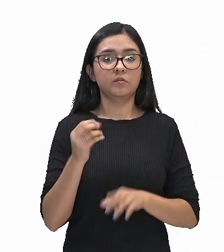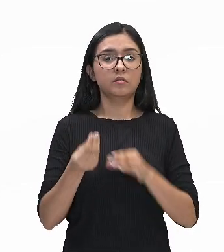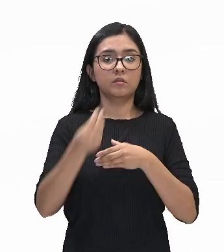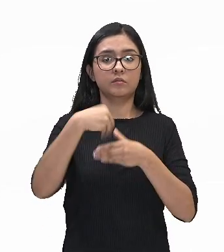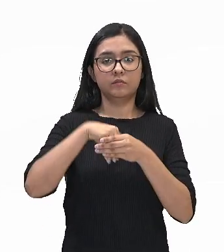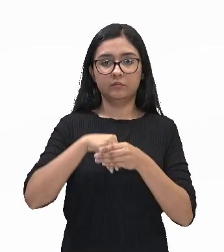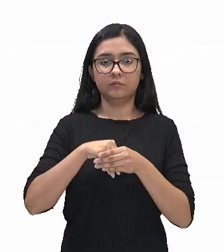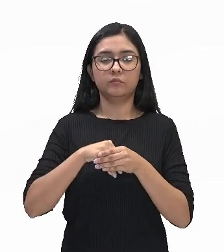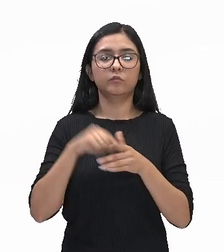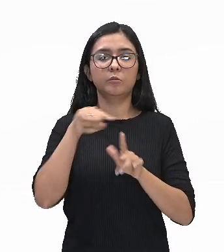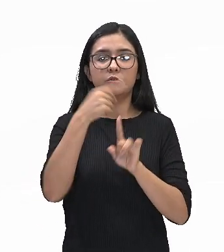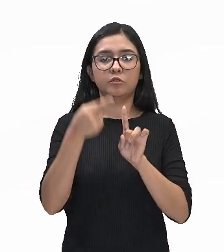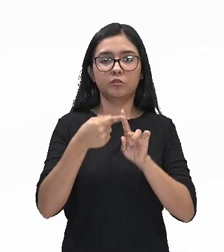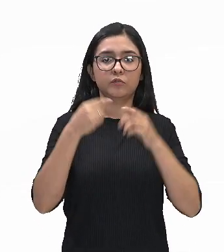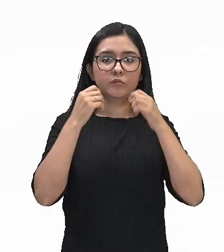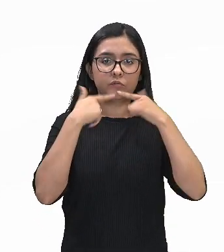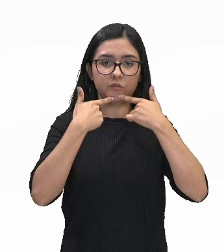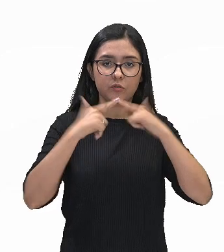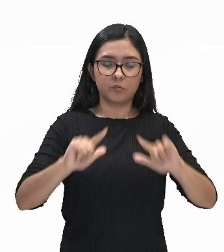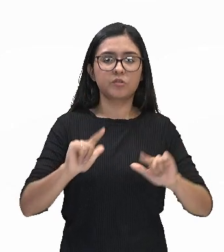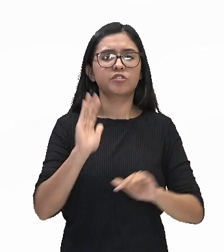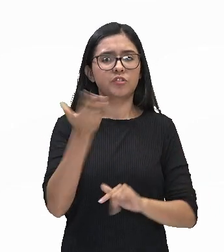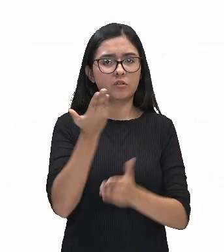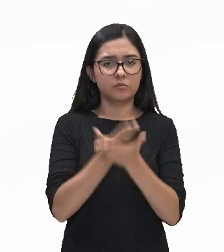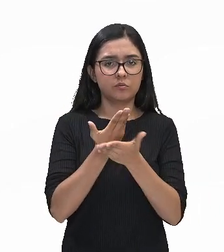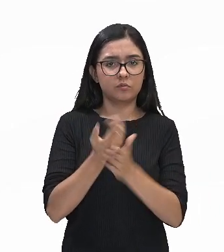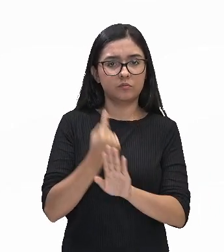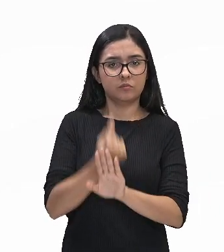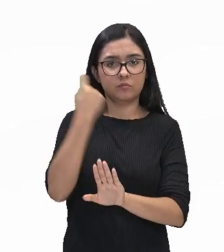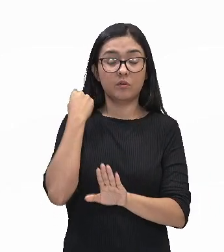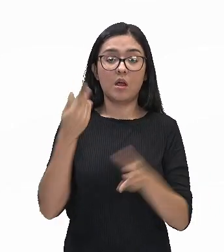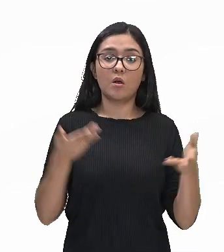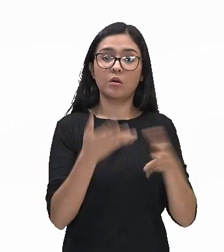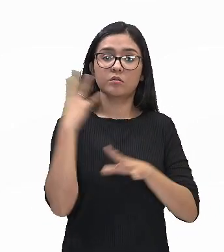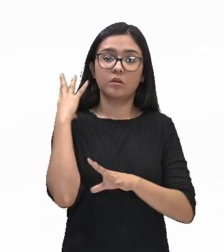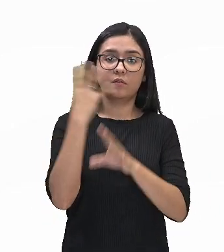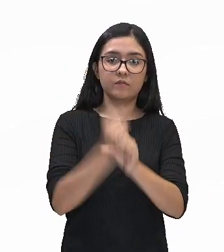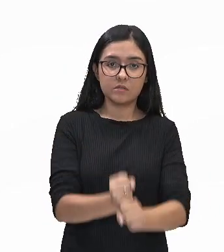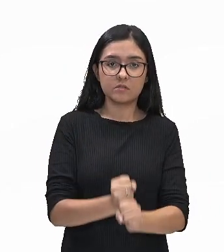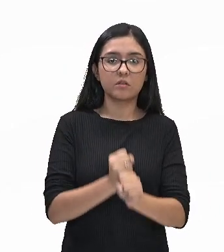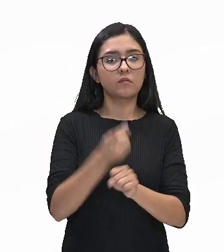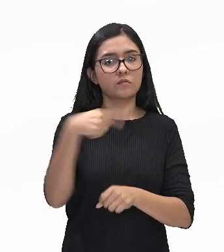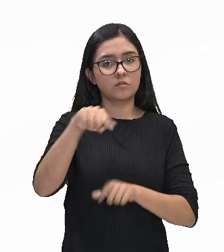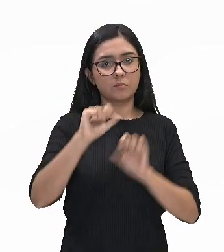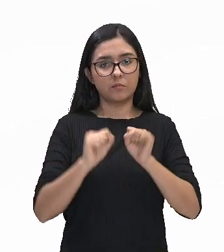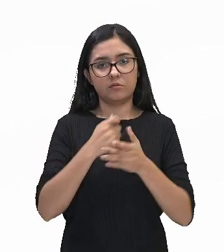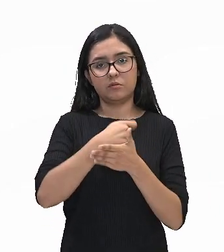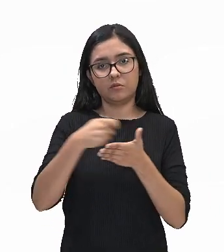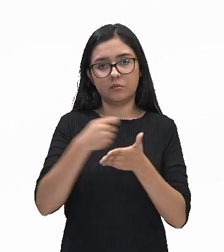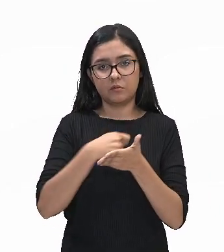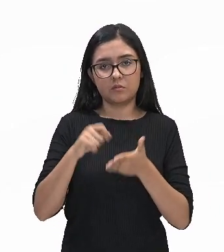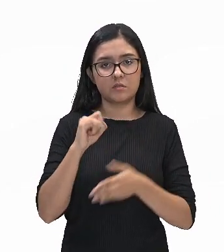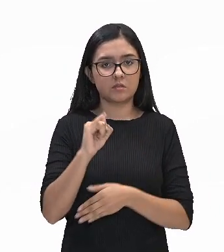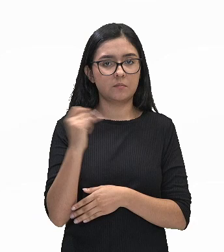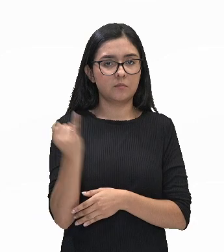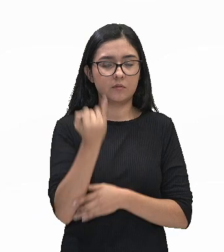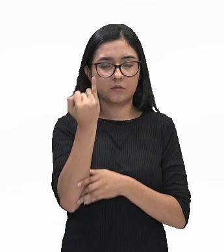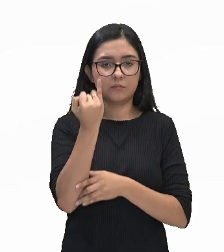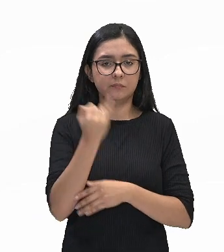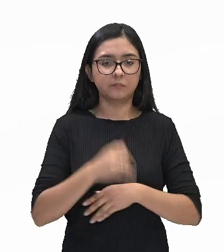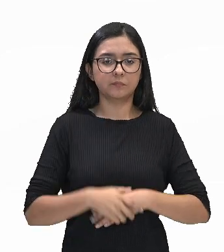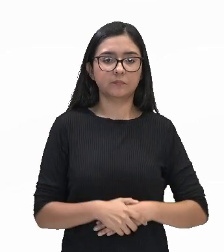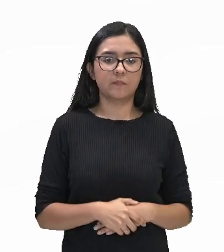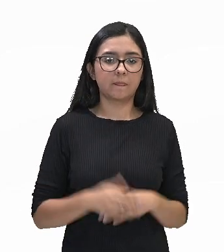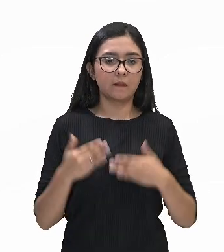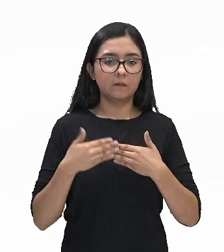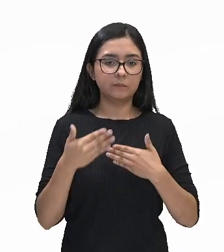gente já viu esta aula, estamos fazendo esta revisão, vá anotando aí tudo que você achar necessário. Então,